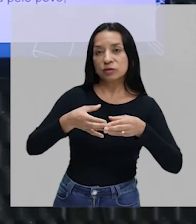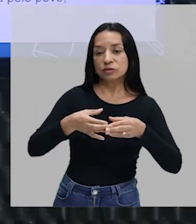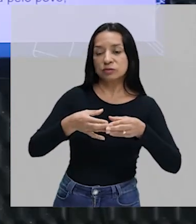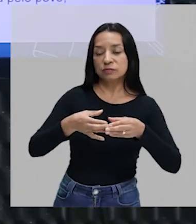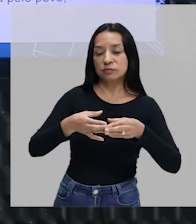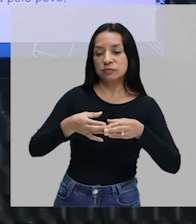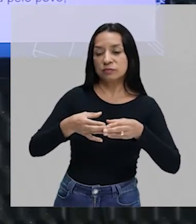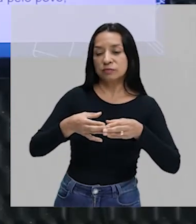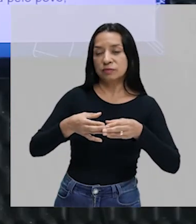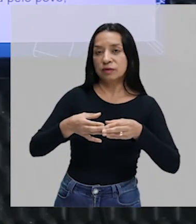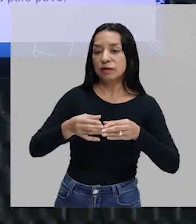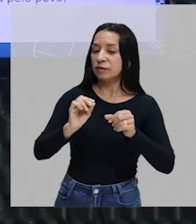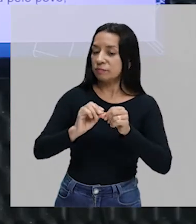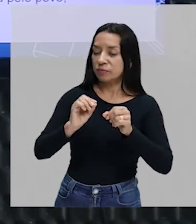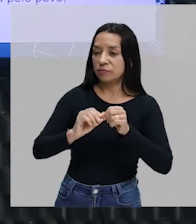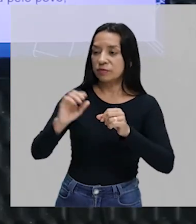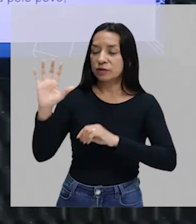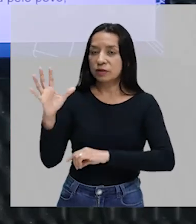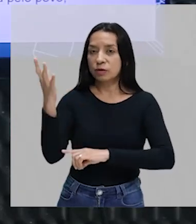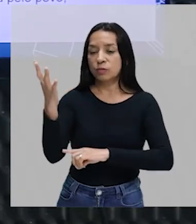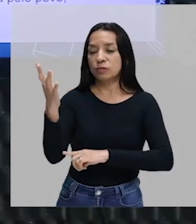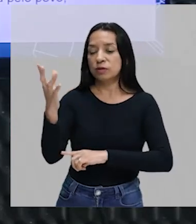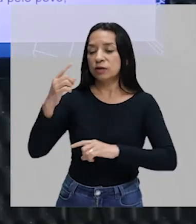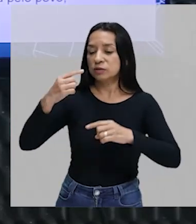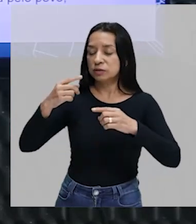atenção, monarquia é um só,